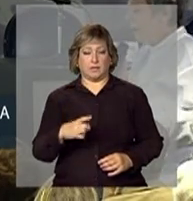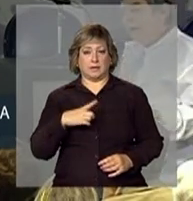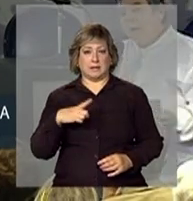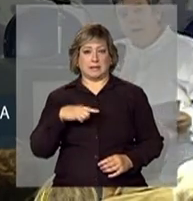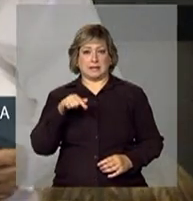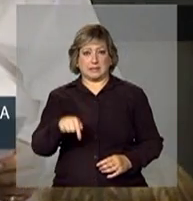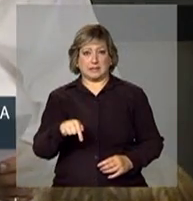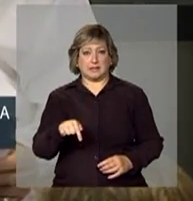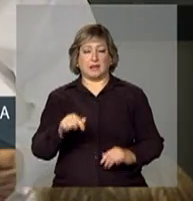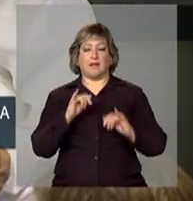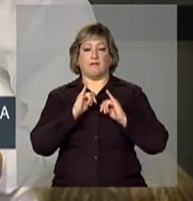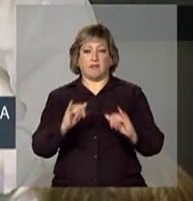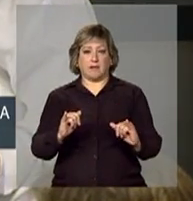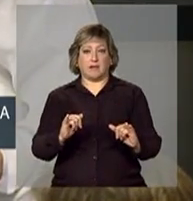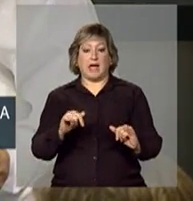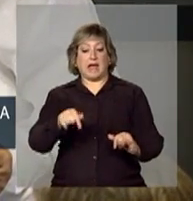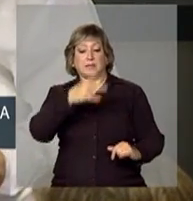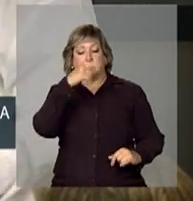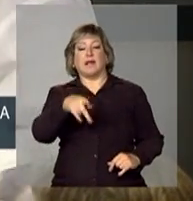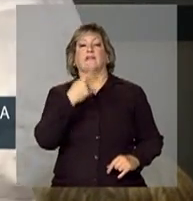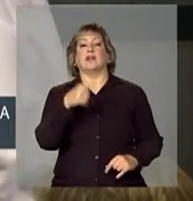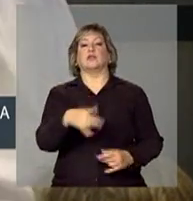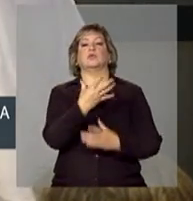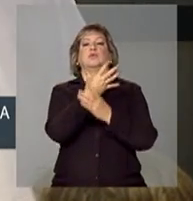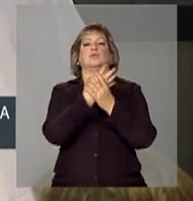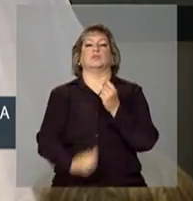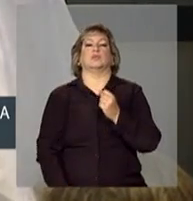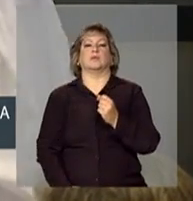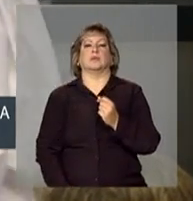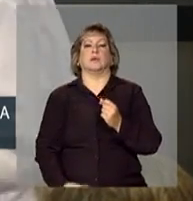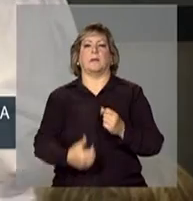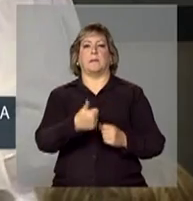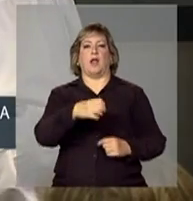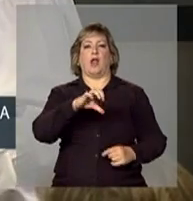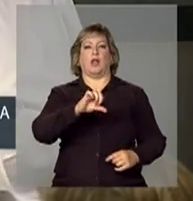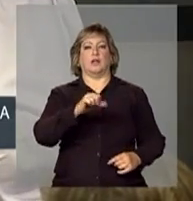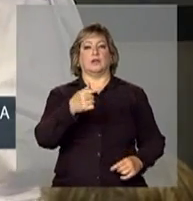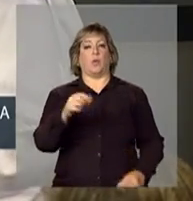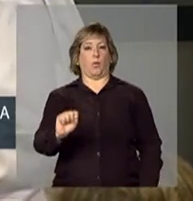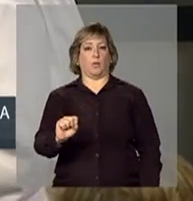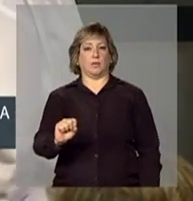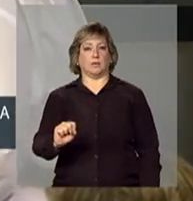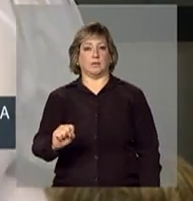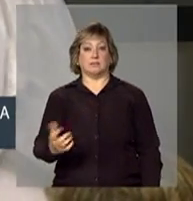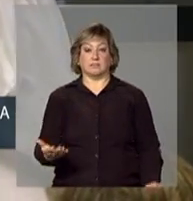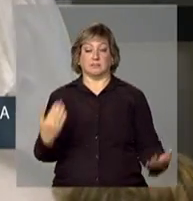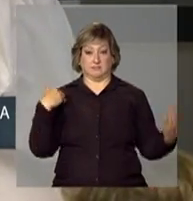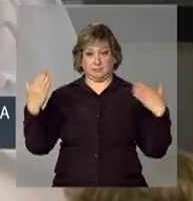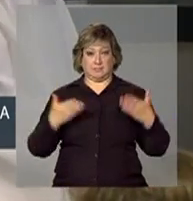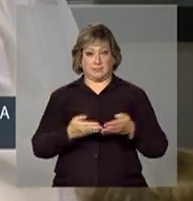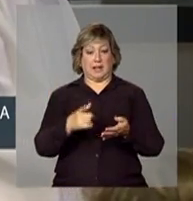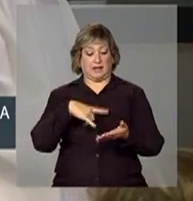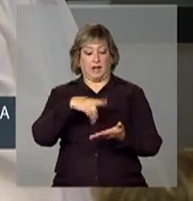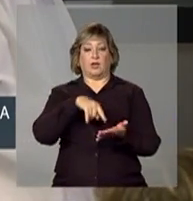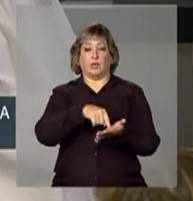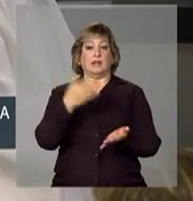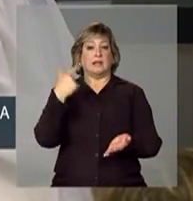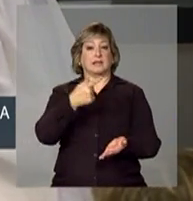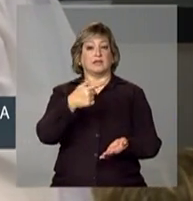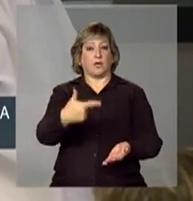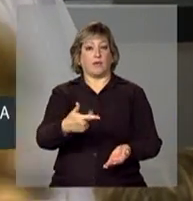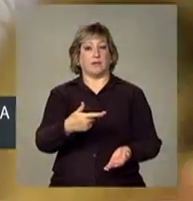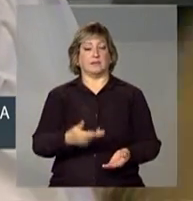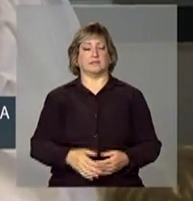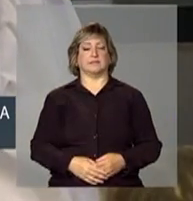dá essa pessoa como desaparecido em 1978, embora a Marinha tenha o documento desde